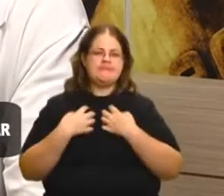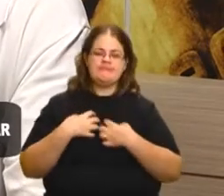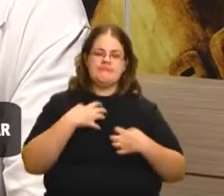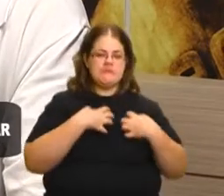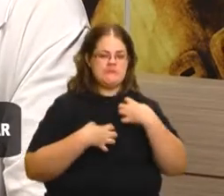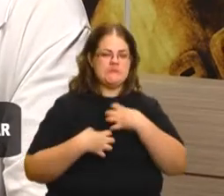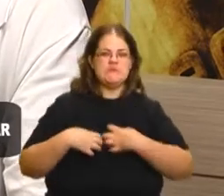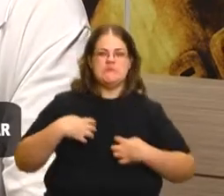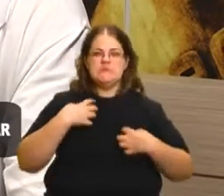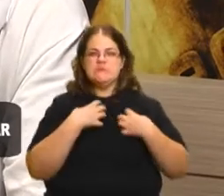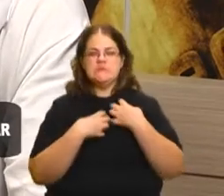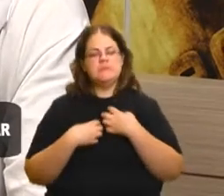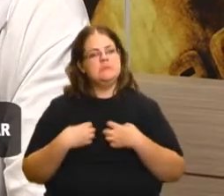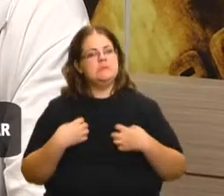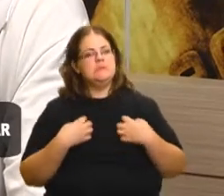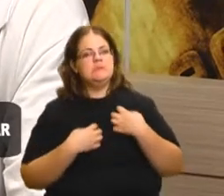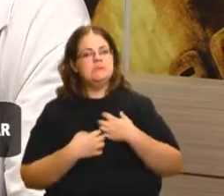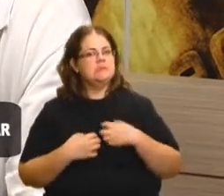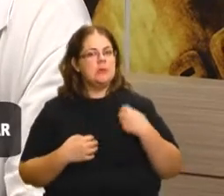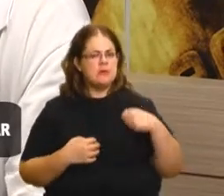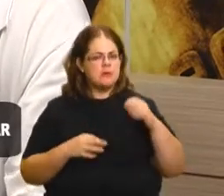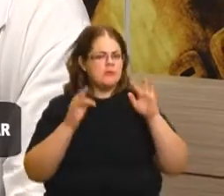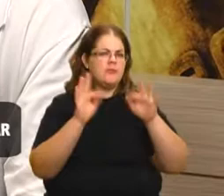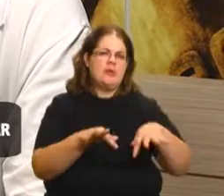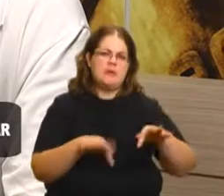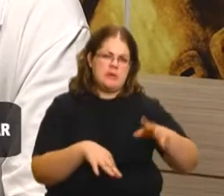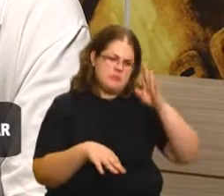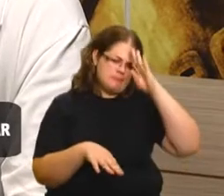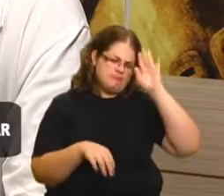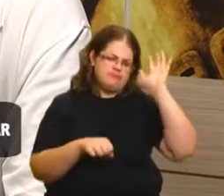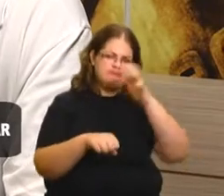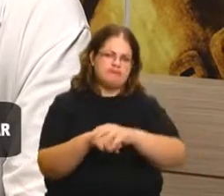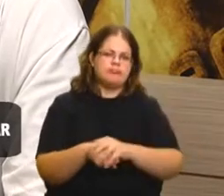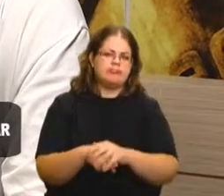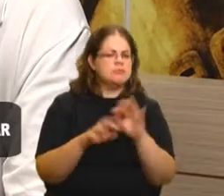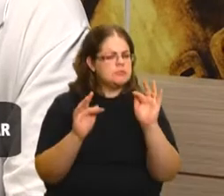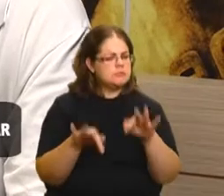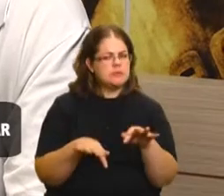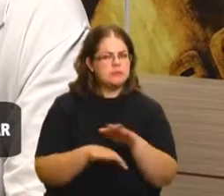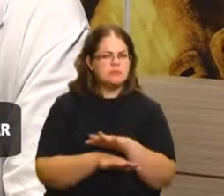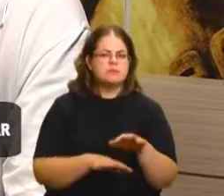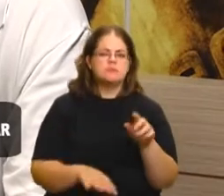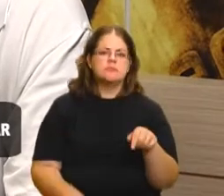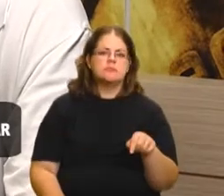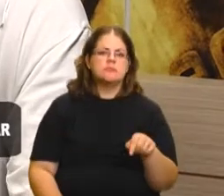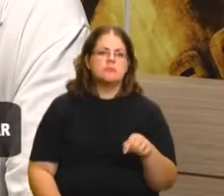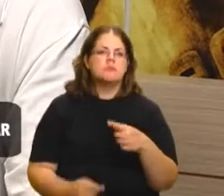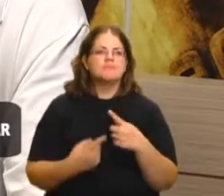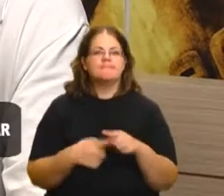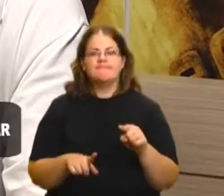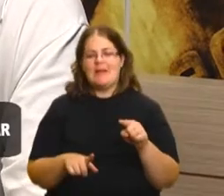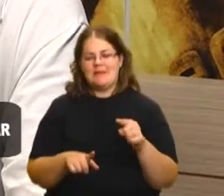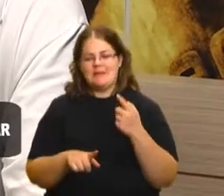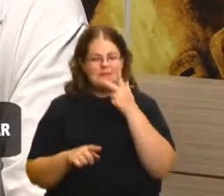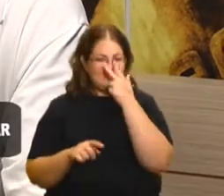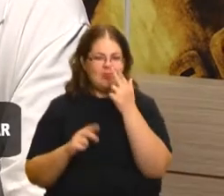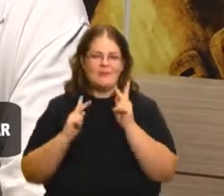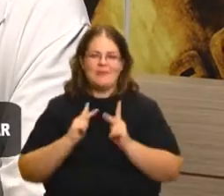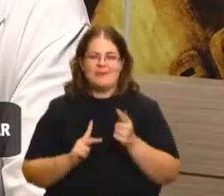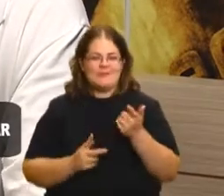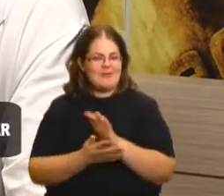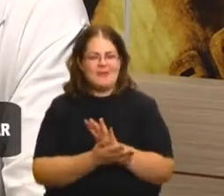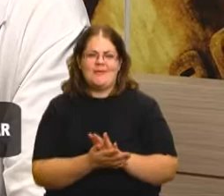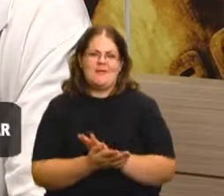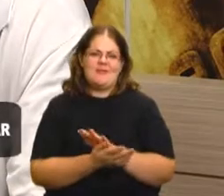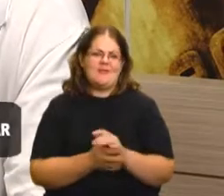de impedir que o golpe continuasse, mas absolutamente incapazes de fazer